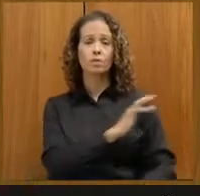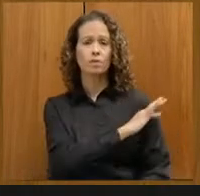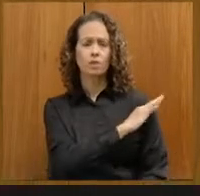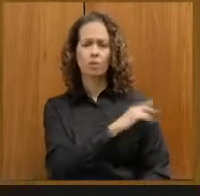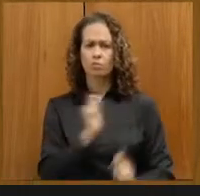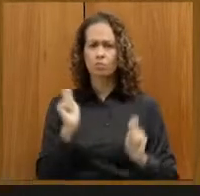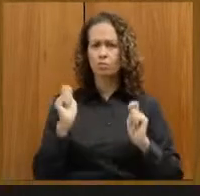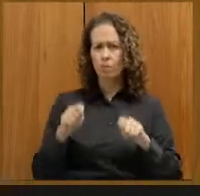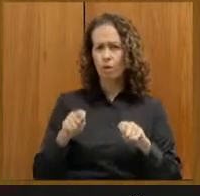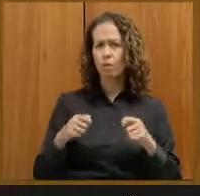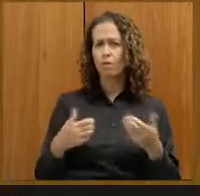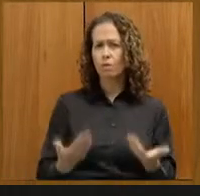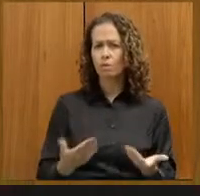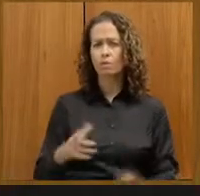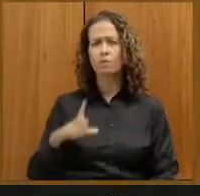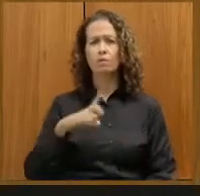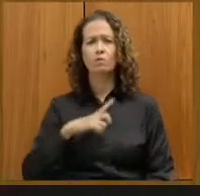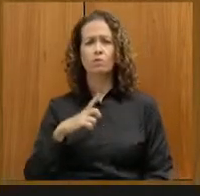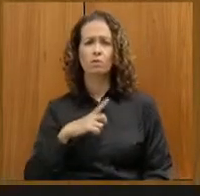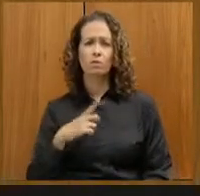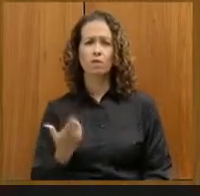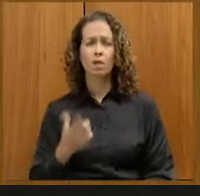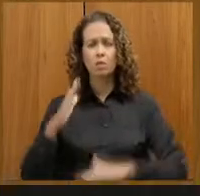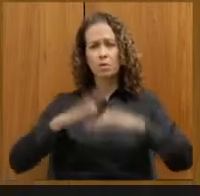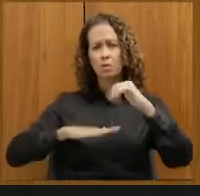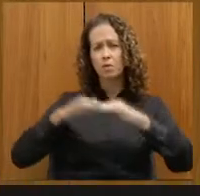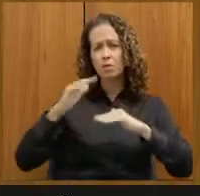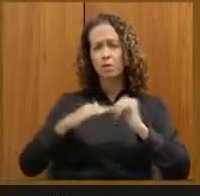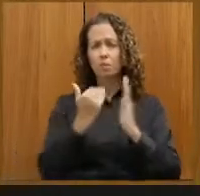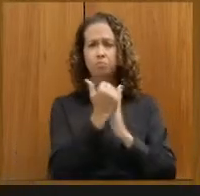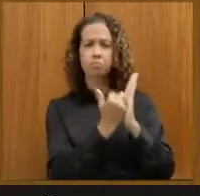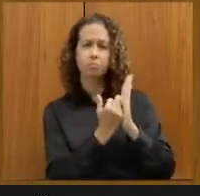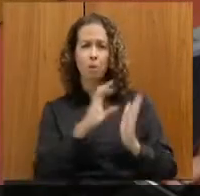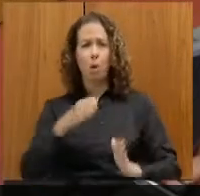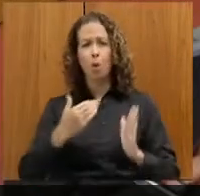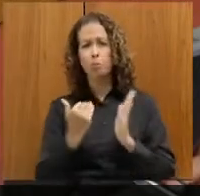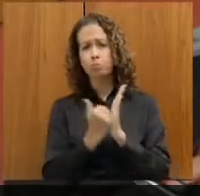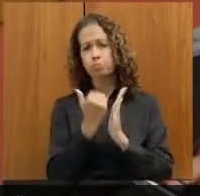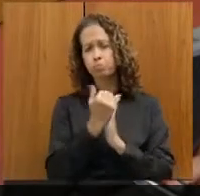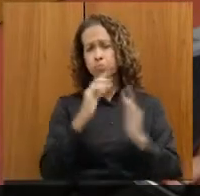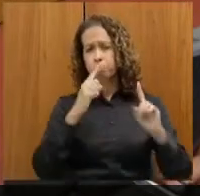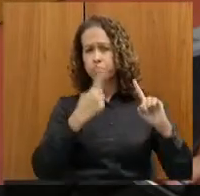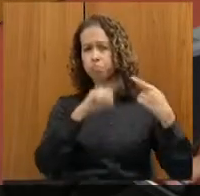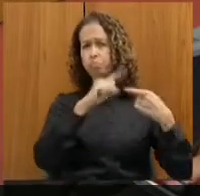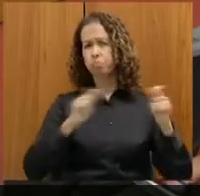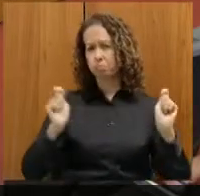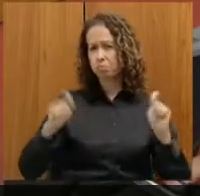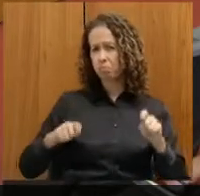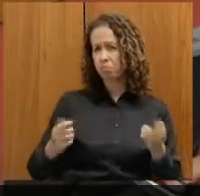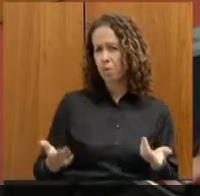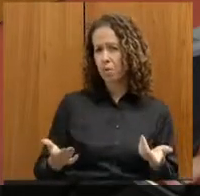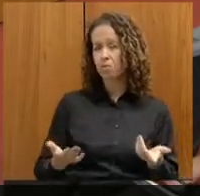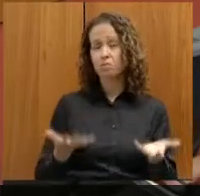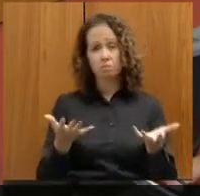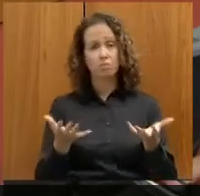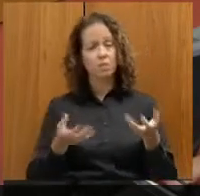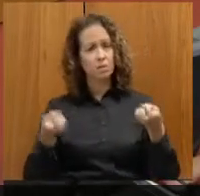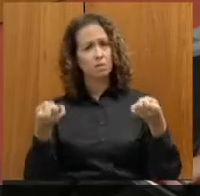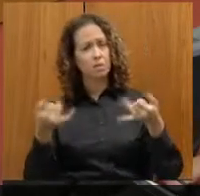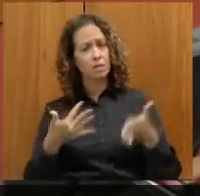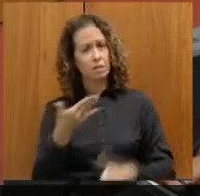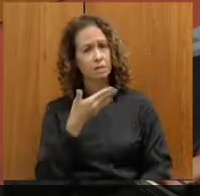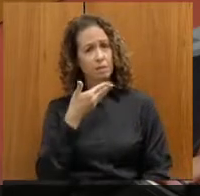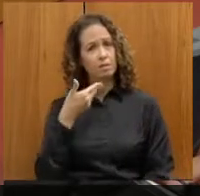promoção e progressão na carreira pode ter revisão geral dos Servidores embora só tenha falado mas eu queria que a gente ficasse